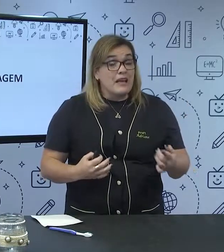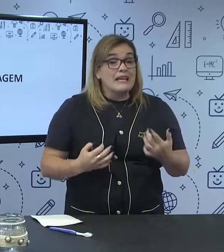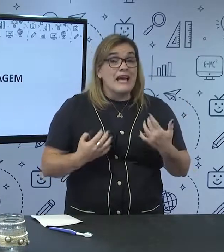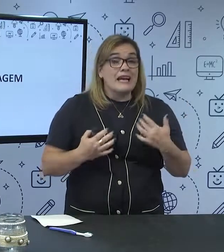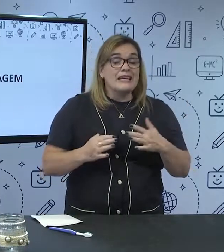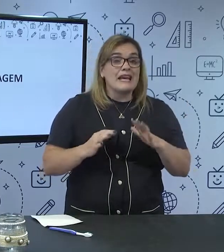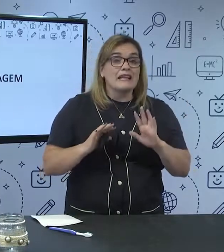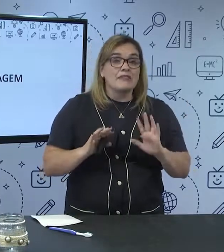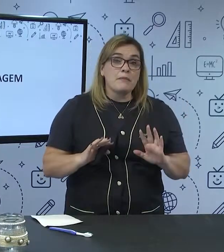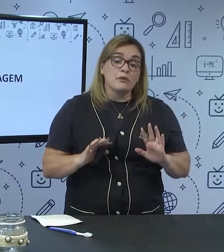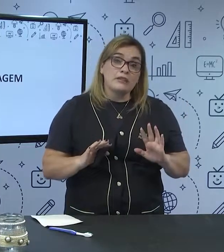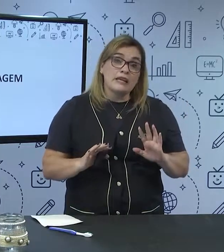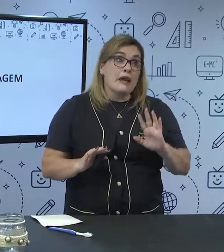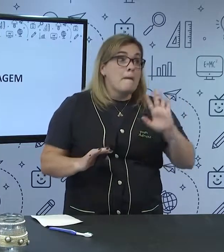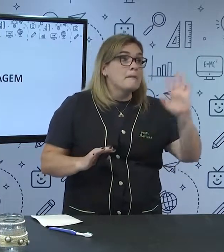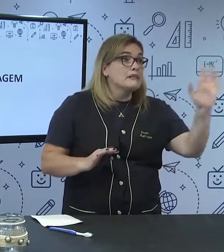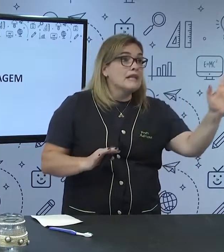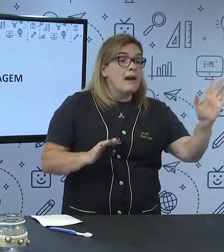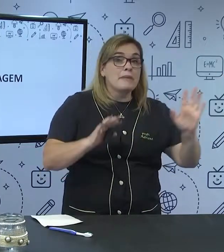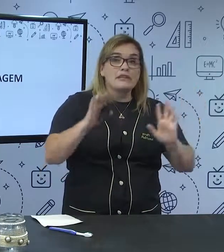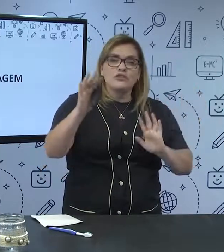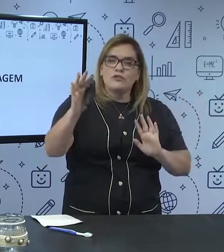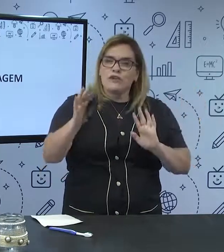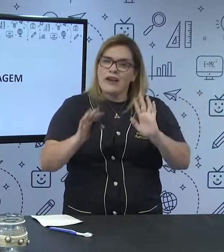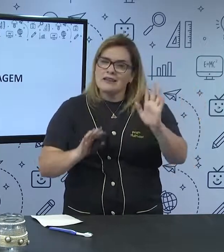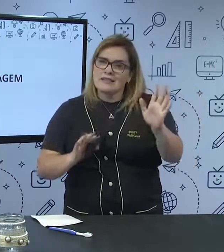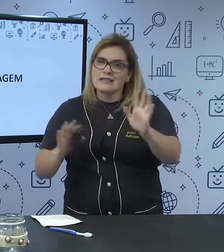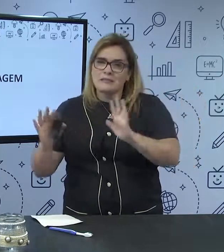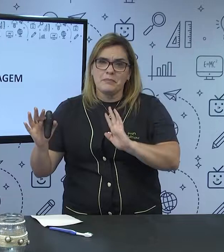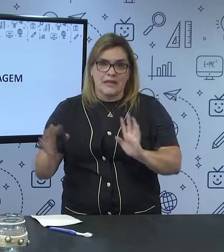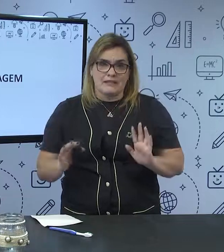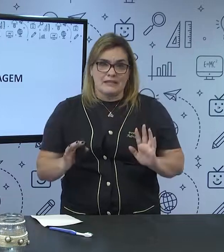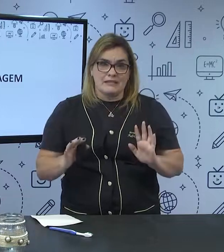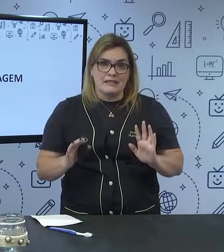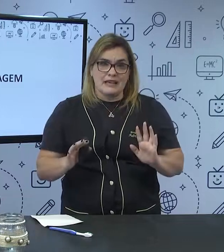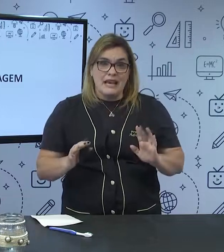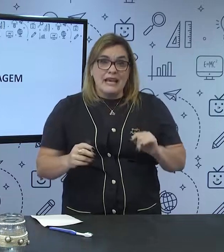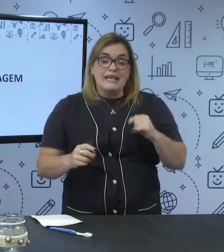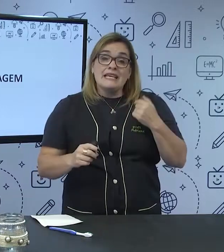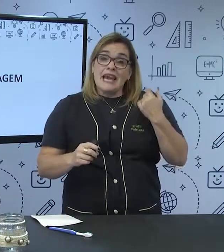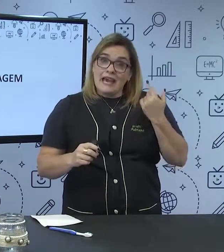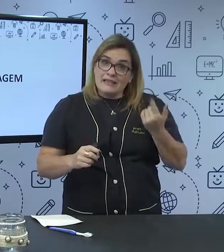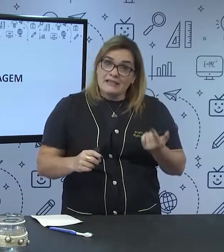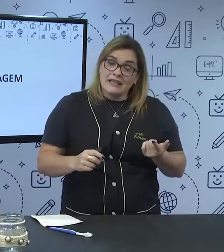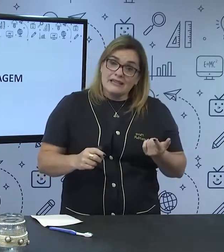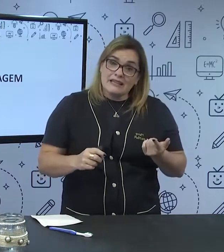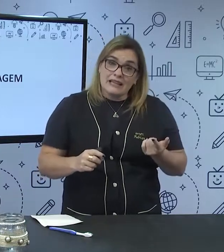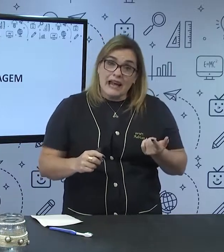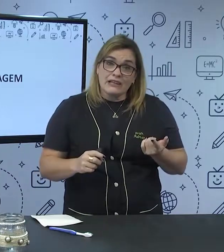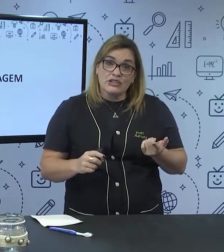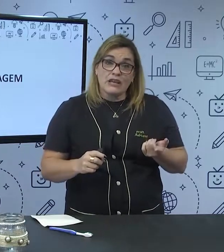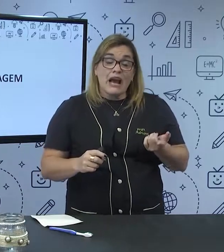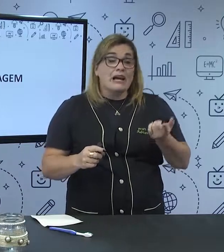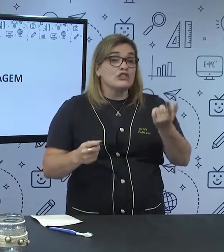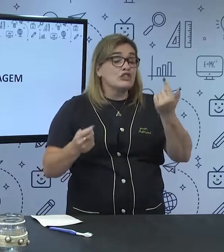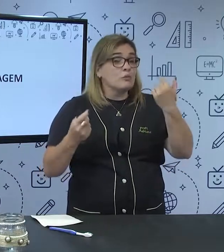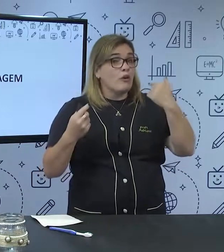separar. E aí ela vai poder mandar para diversas empresas. E essa